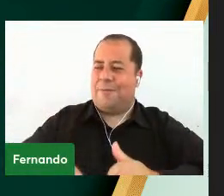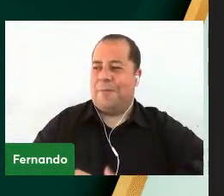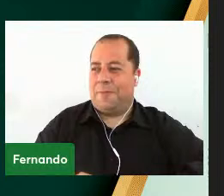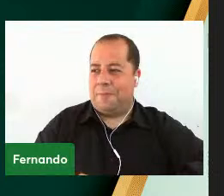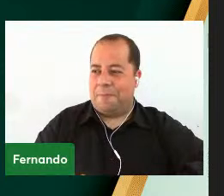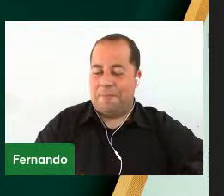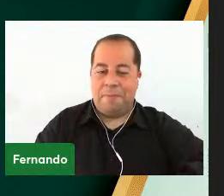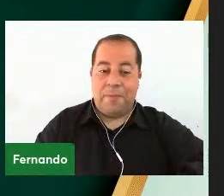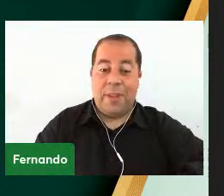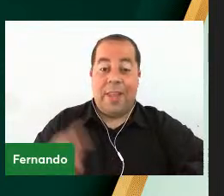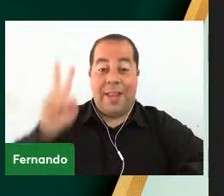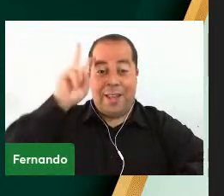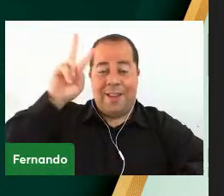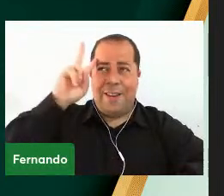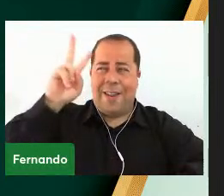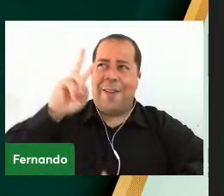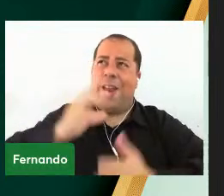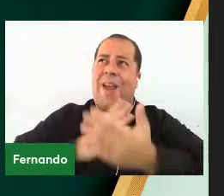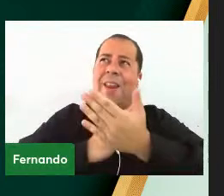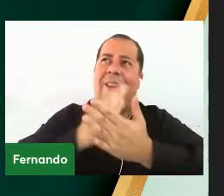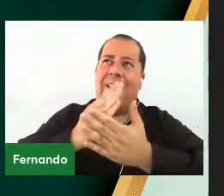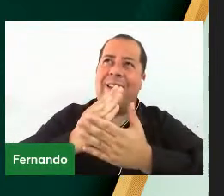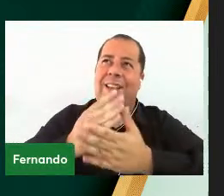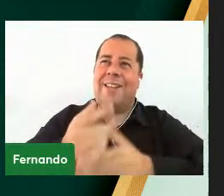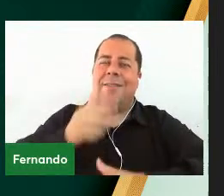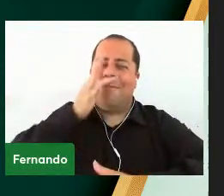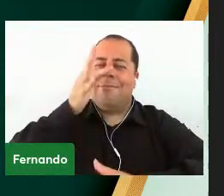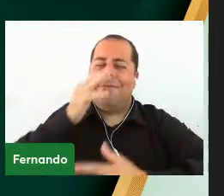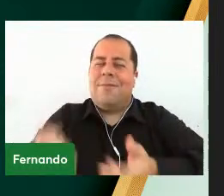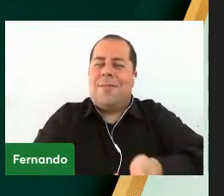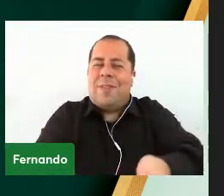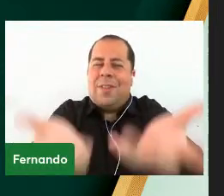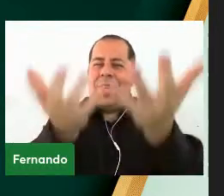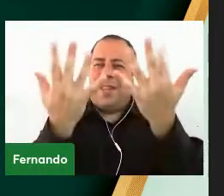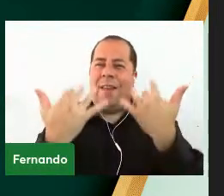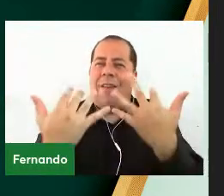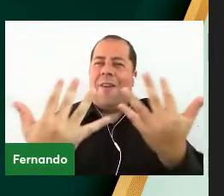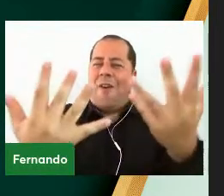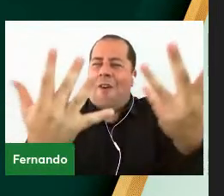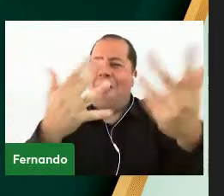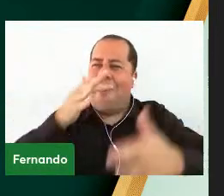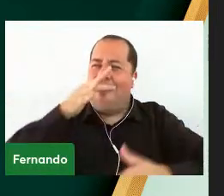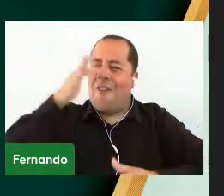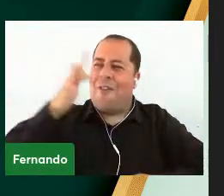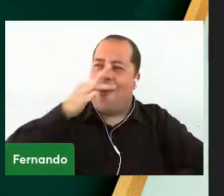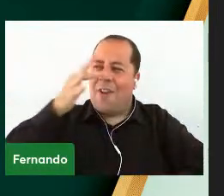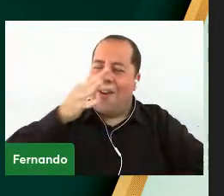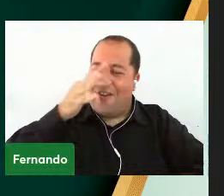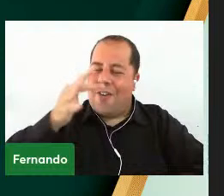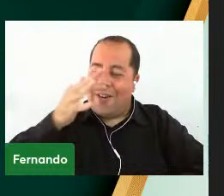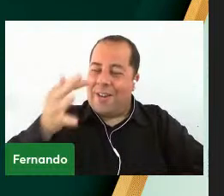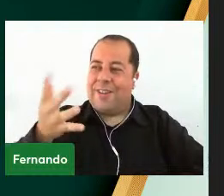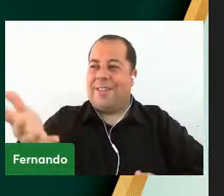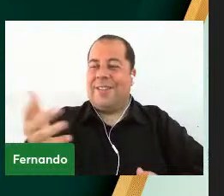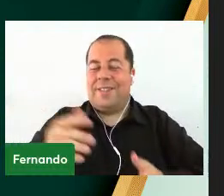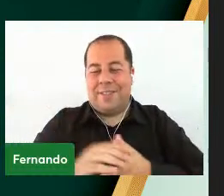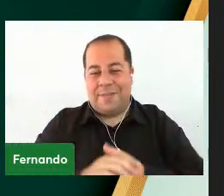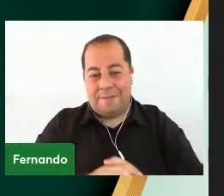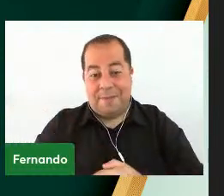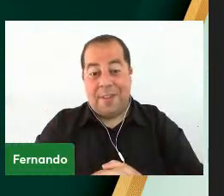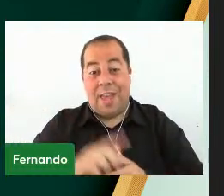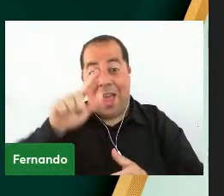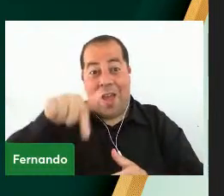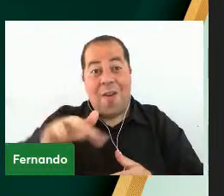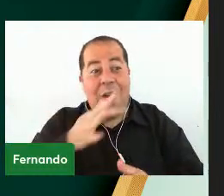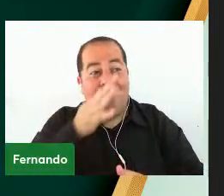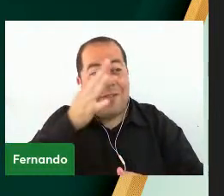já quase o início da primavera, um futuro cheio de flores, assim como essa primavera que